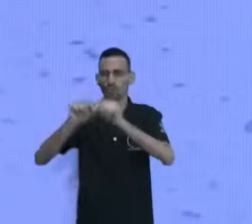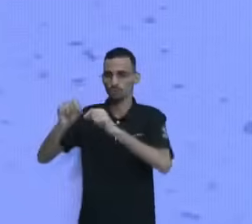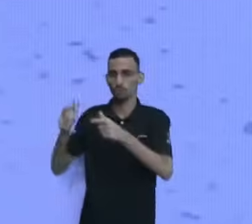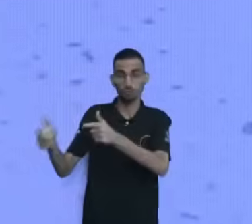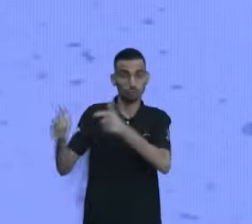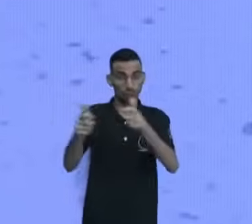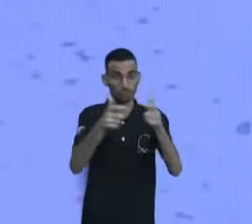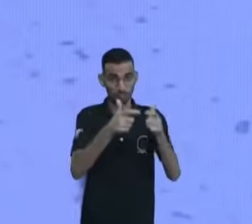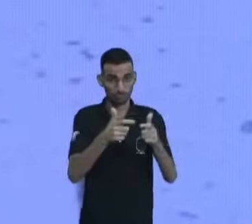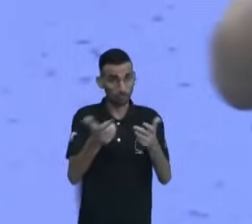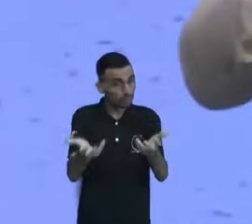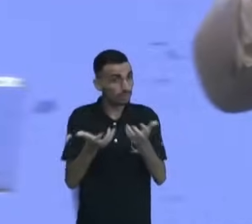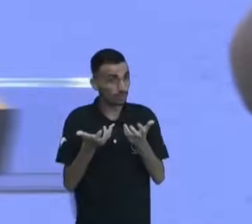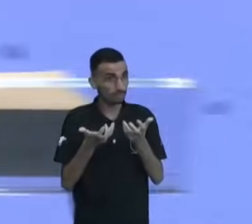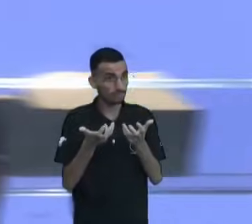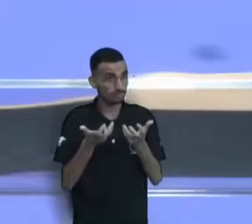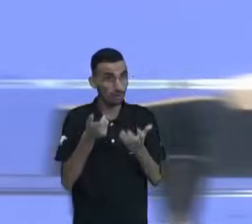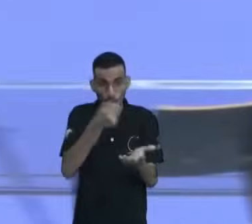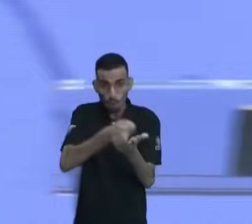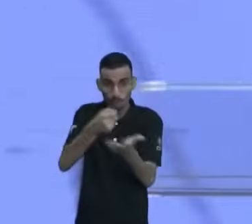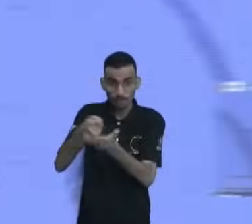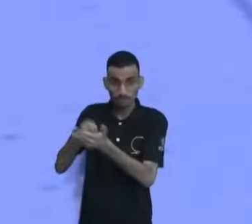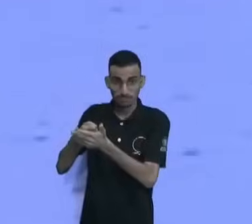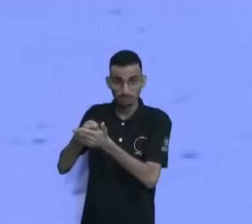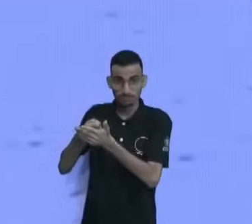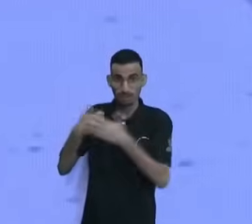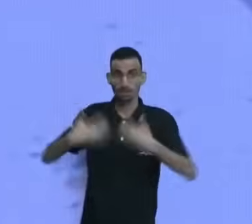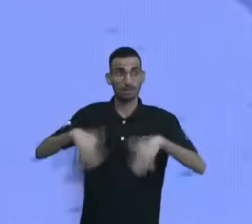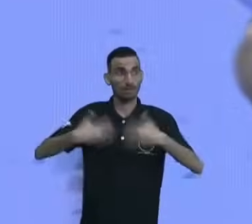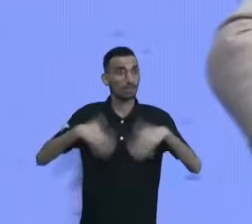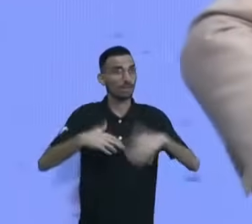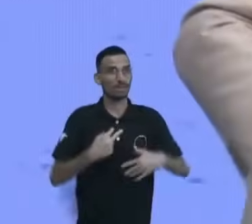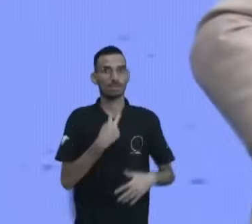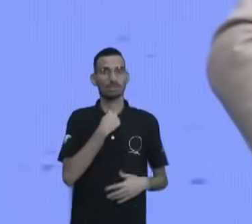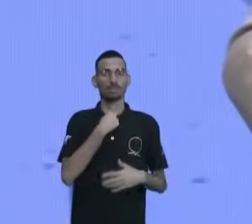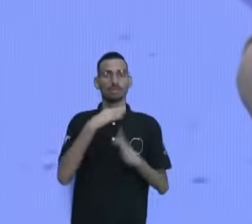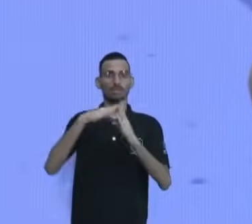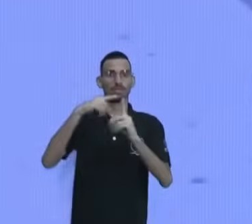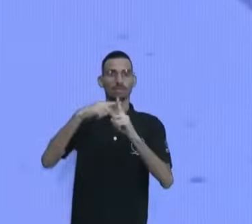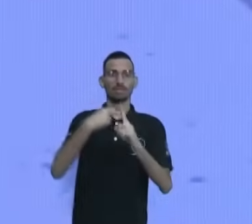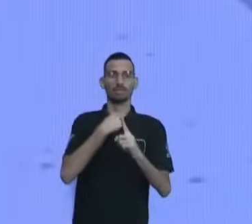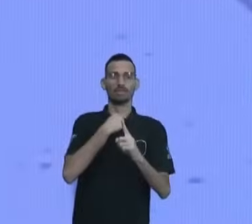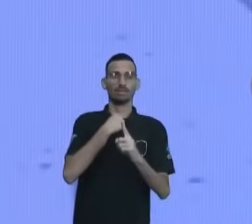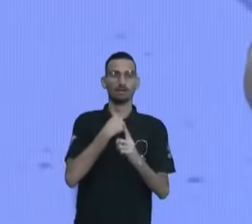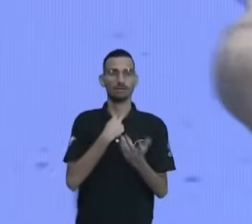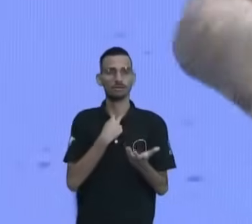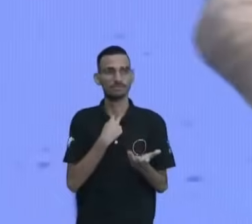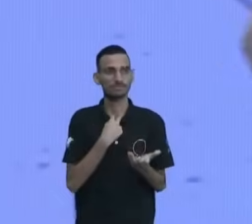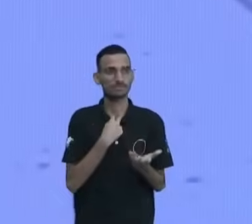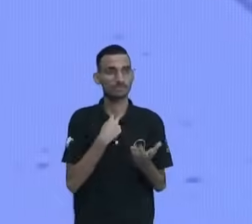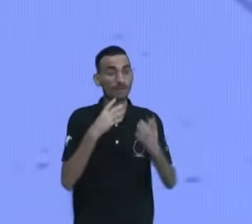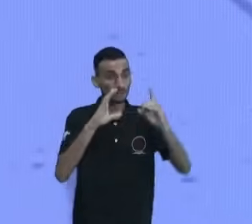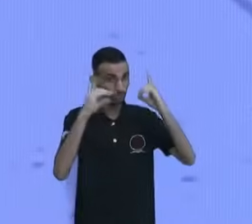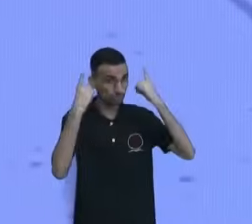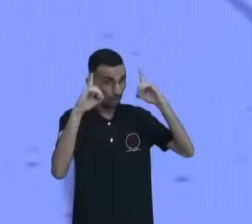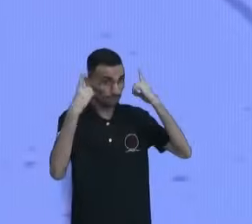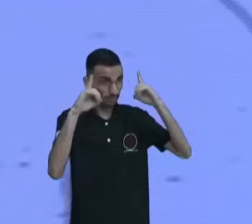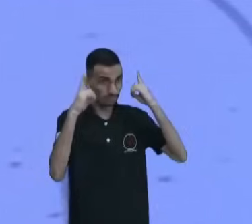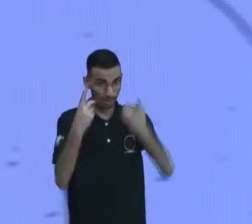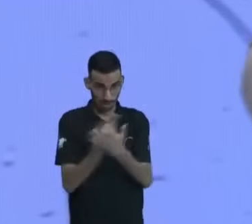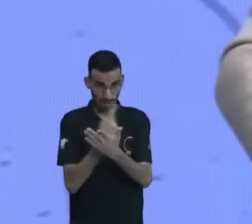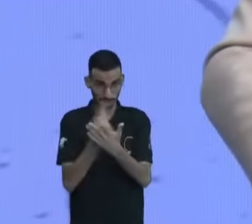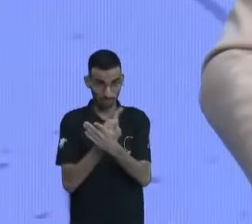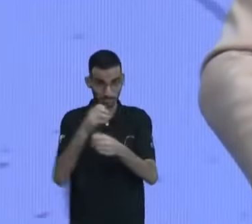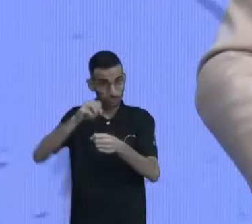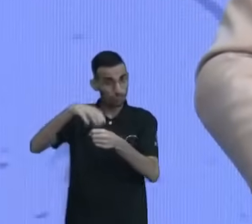pra igreja é demais olha eu acho que eu acho que Davi primeiro crônicas 29 tava errado a oferta de Davi para const um